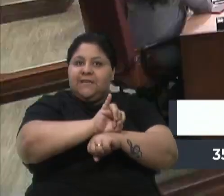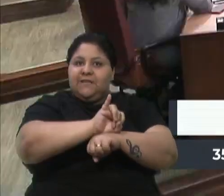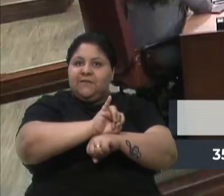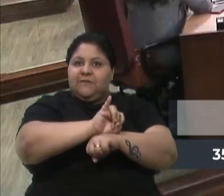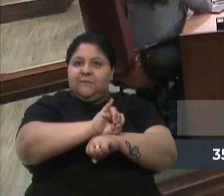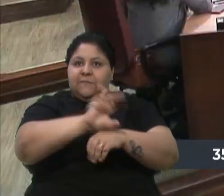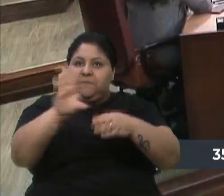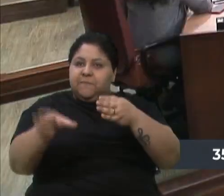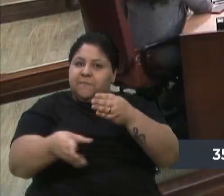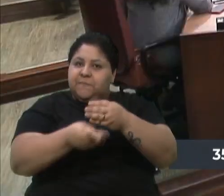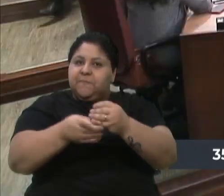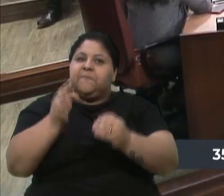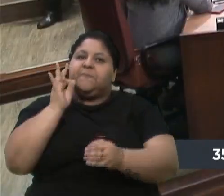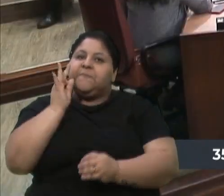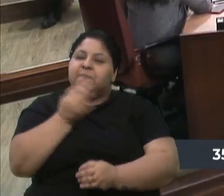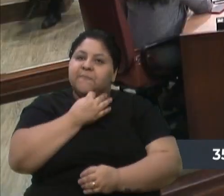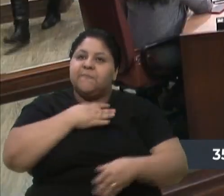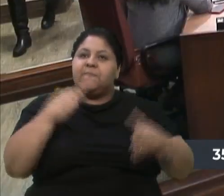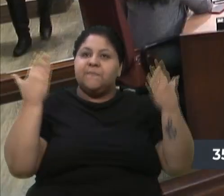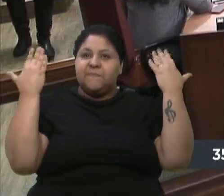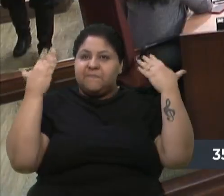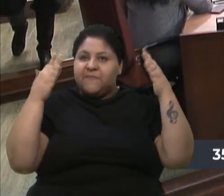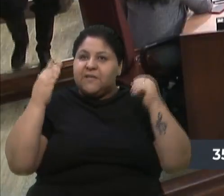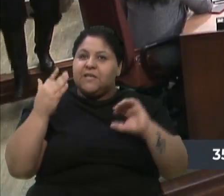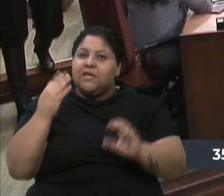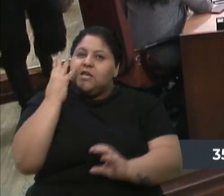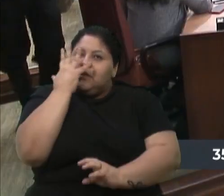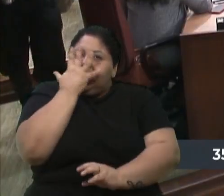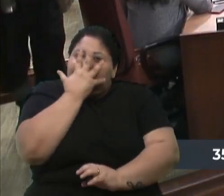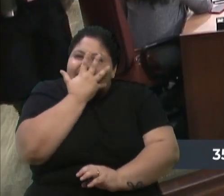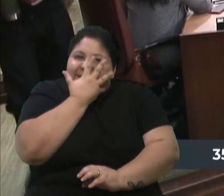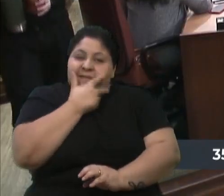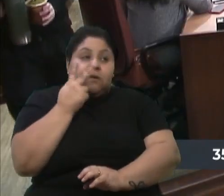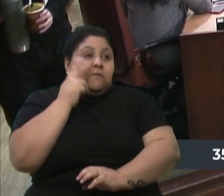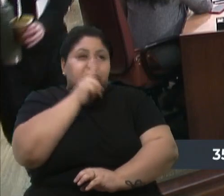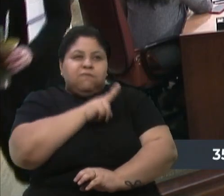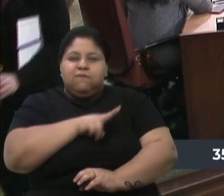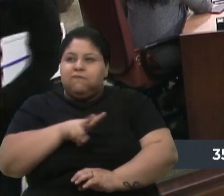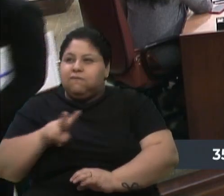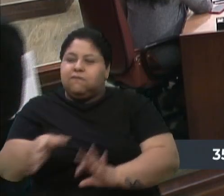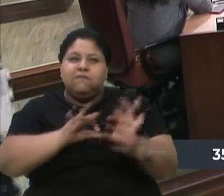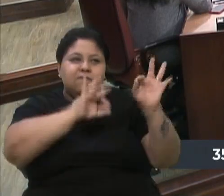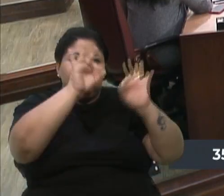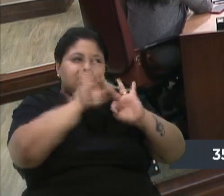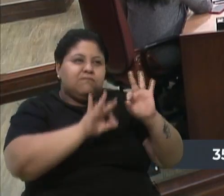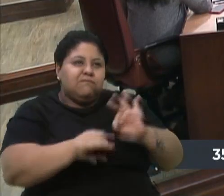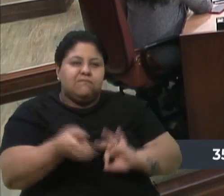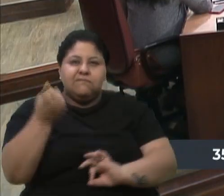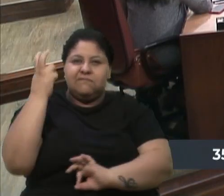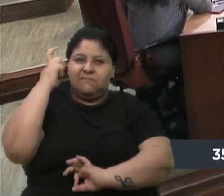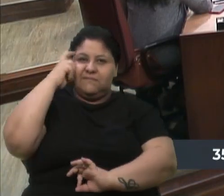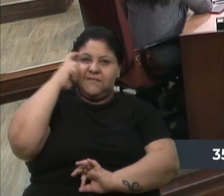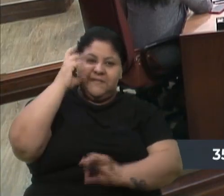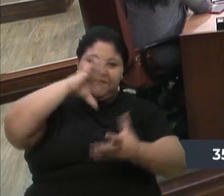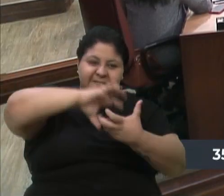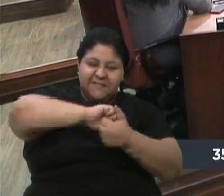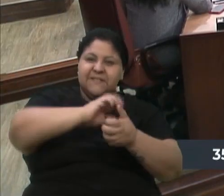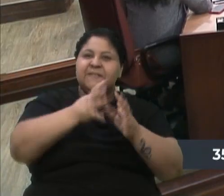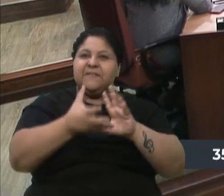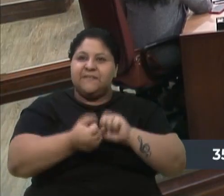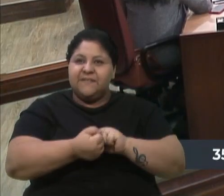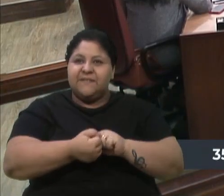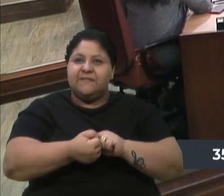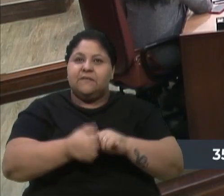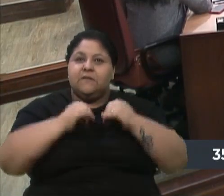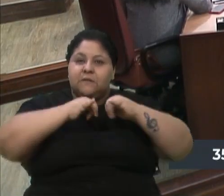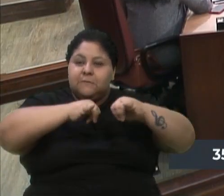parte. Parabéns, vereador Felipe. Como é lindo a gente ver esses espaços revitalizados, é cultura, é arte,